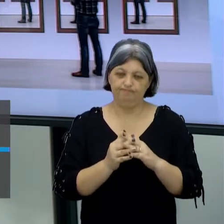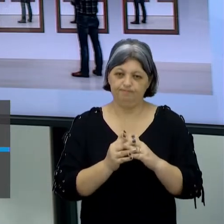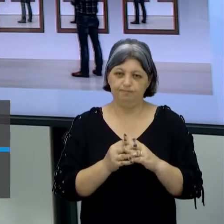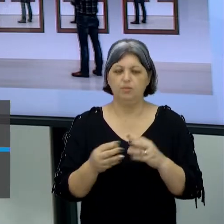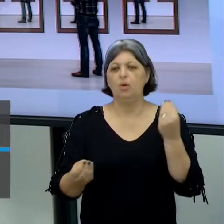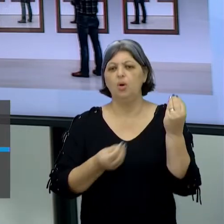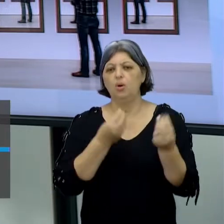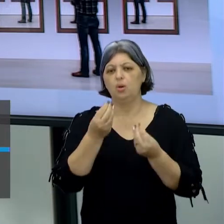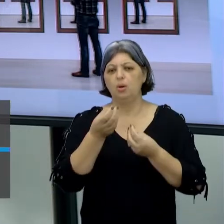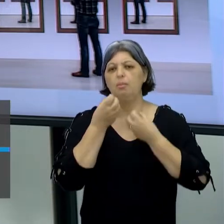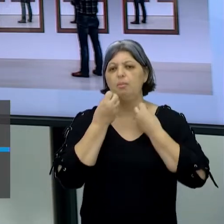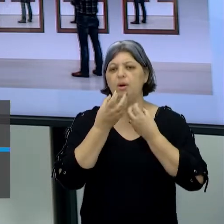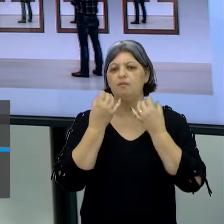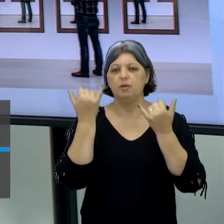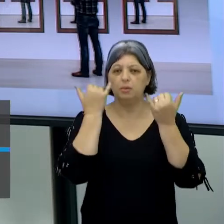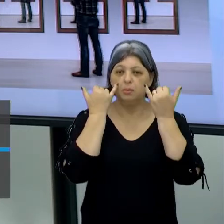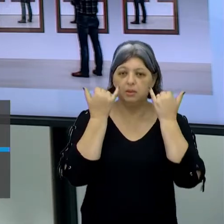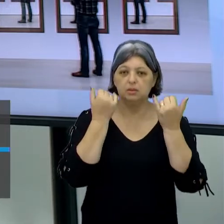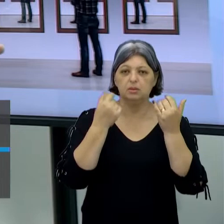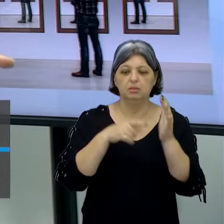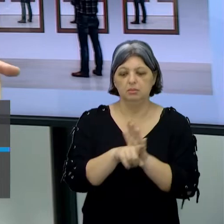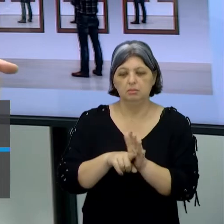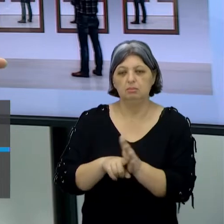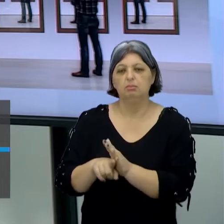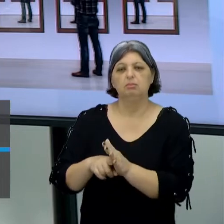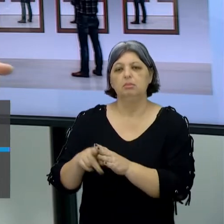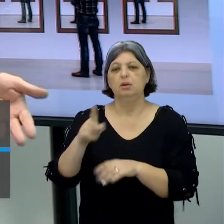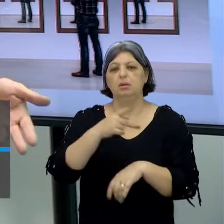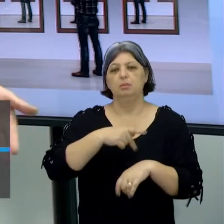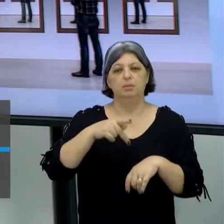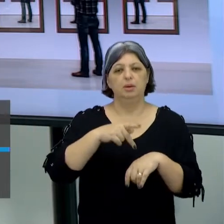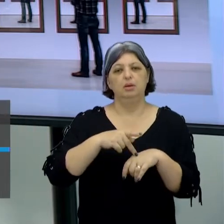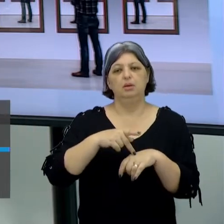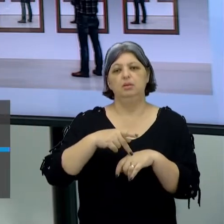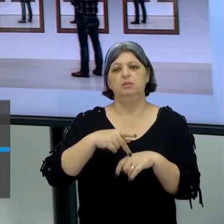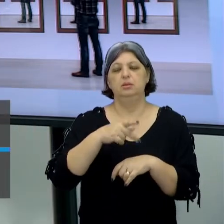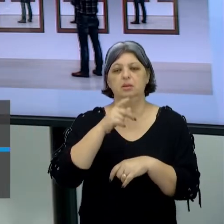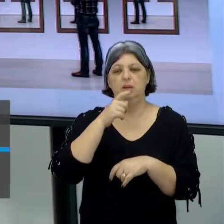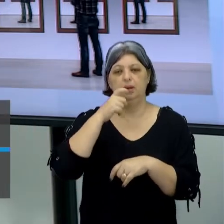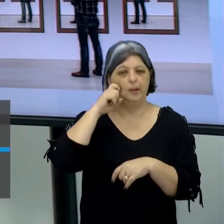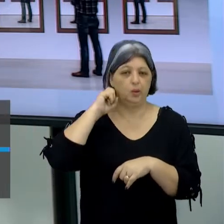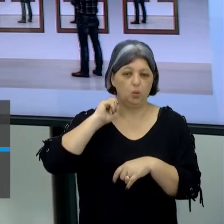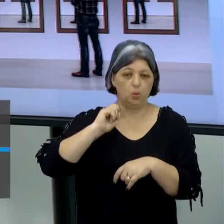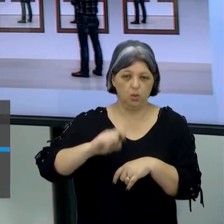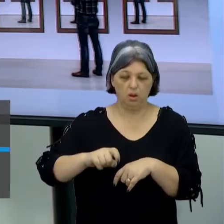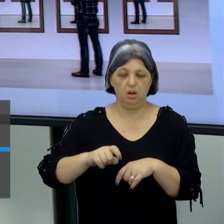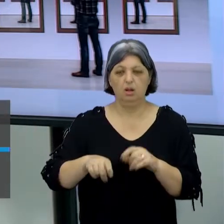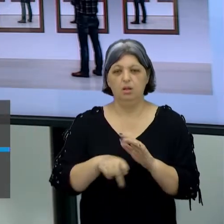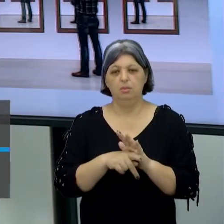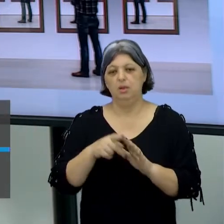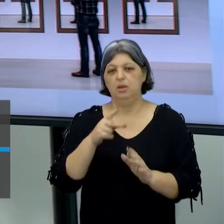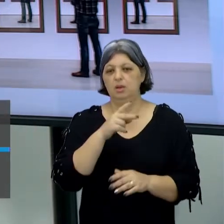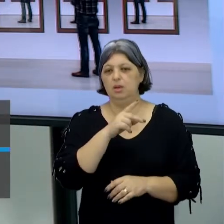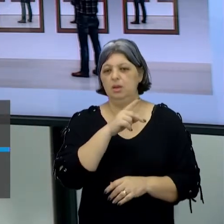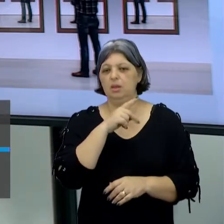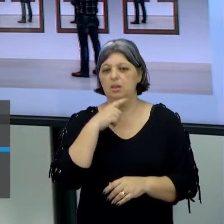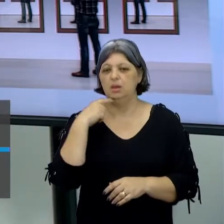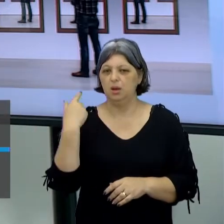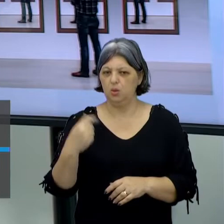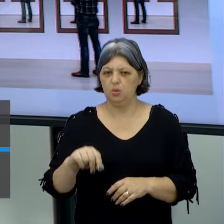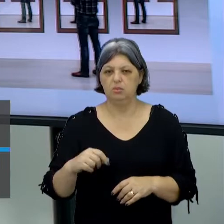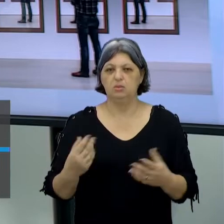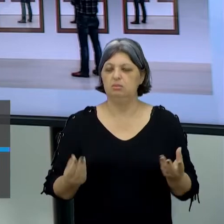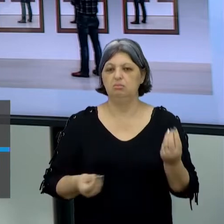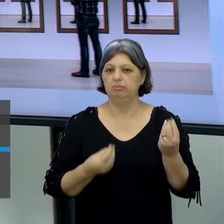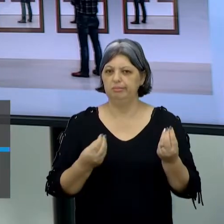me informar sobre o conflito da Ucrânia e da Rússia se não for por uma agência de notícias? Porque eles são especialistas